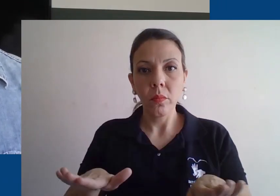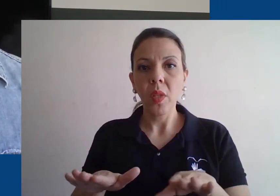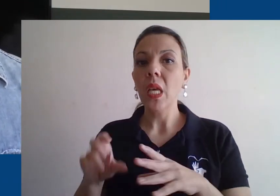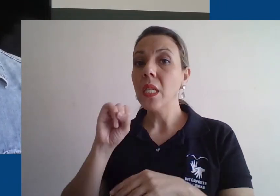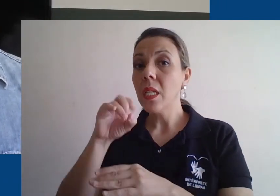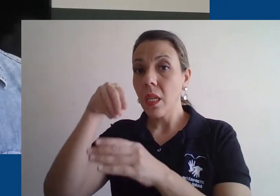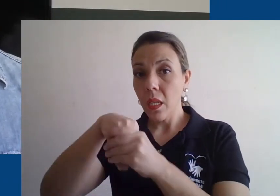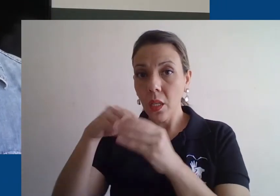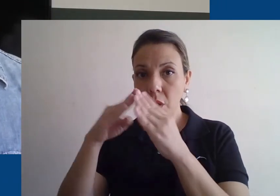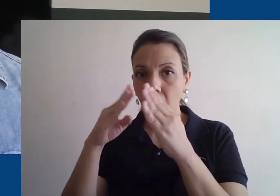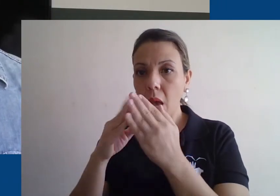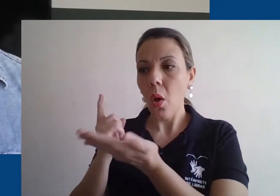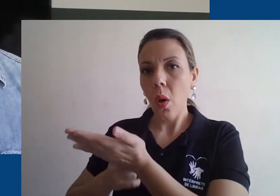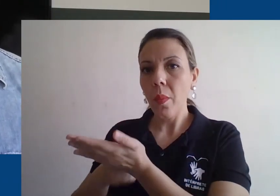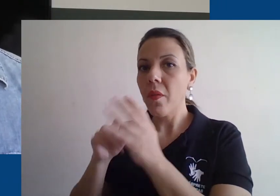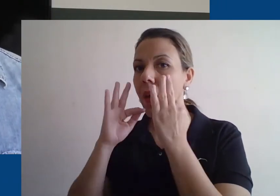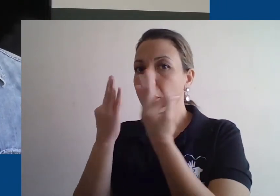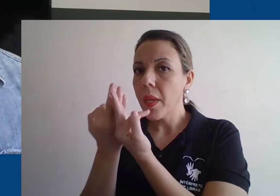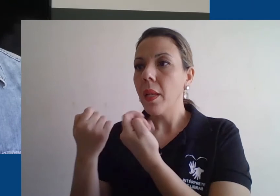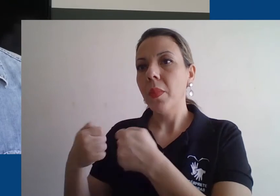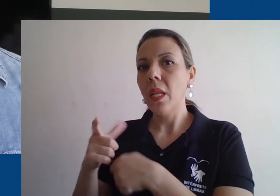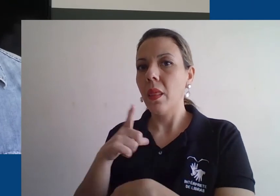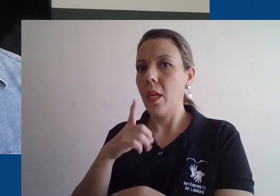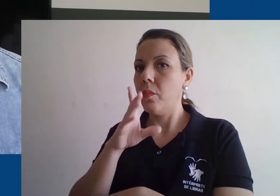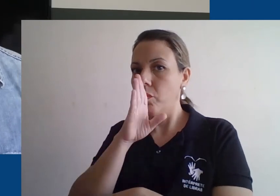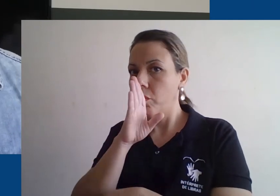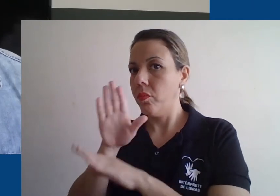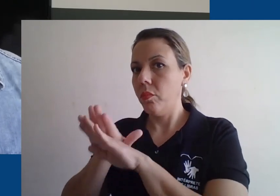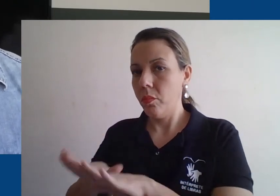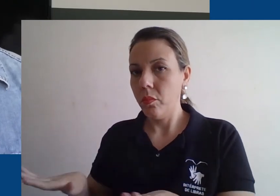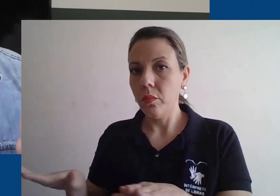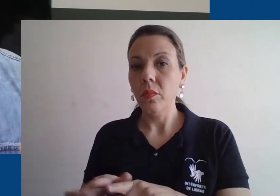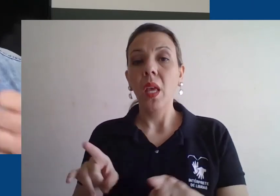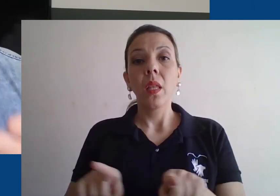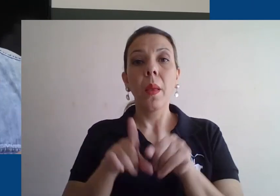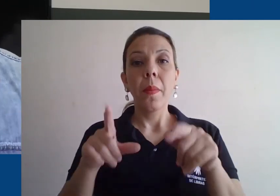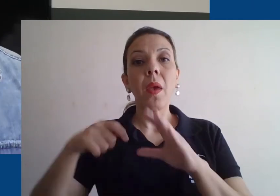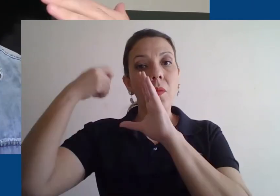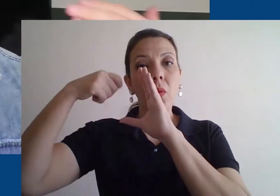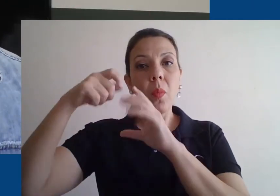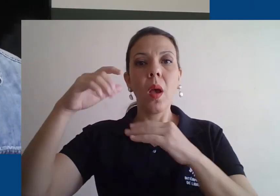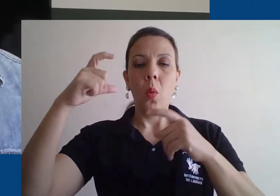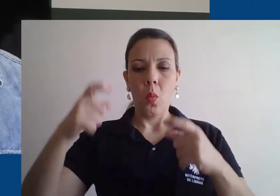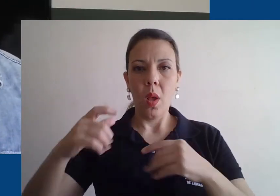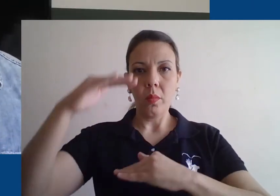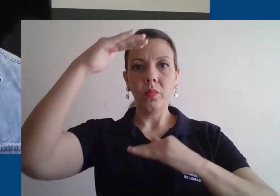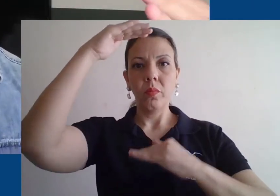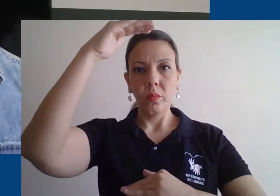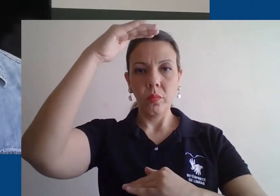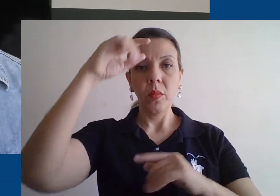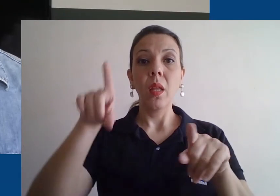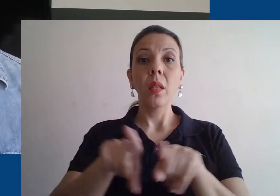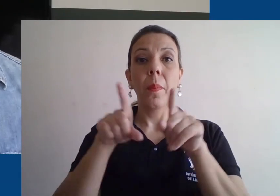silencioso, conversar com as pessoas que moram com você caso seja necessário para atingir esse silêncio. Câmera sempre na altura do olhar, não